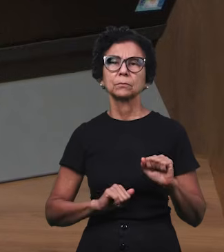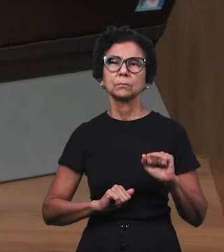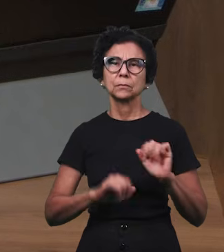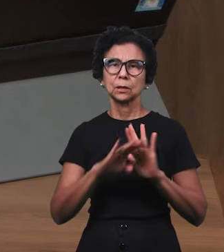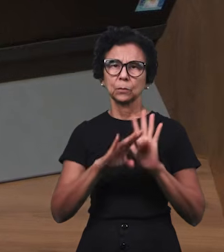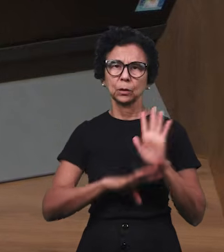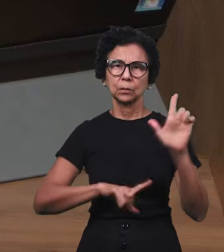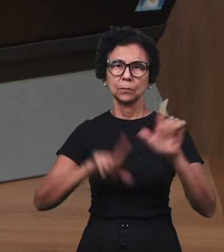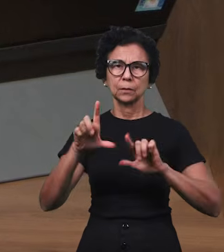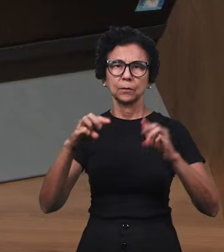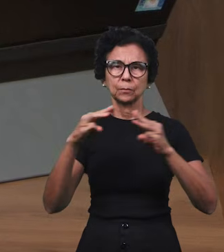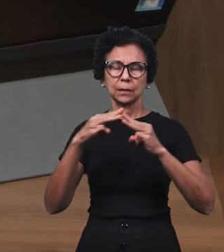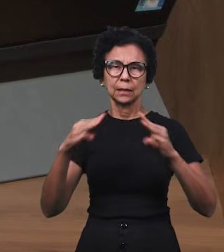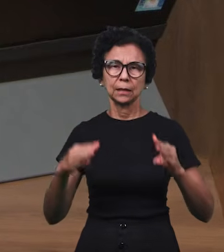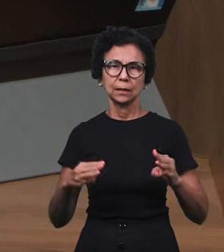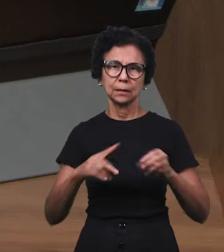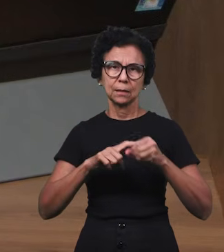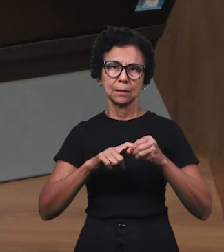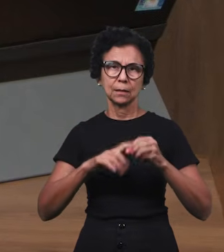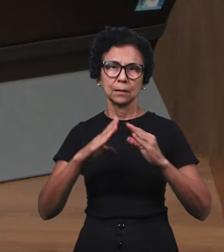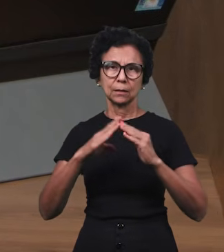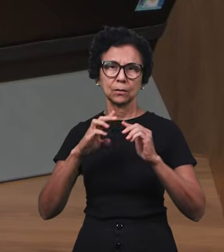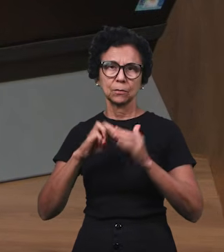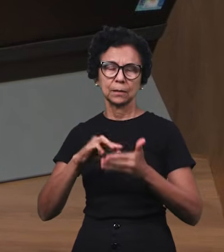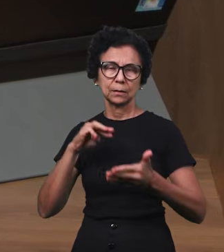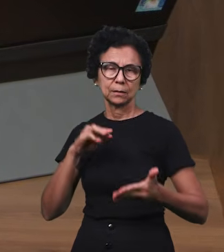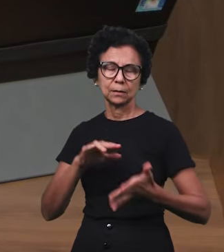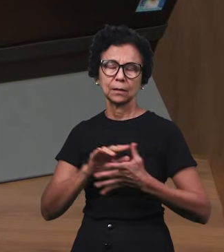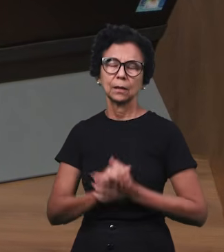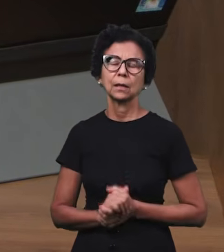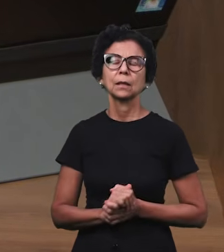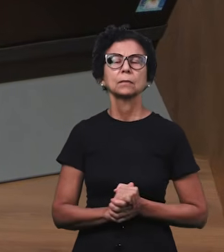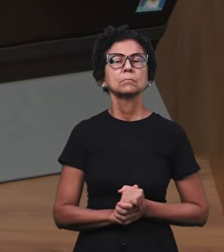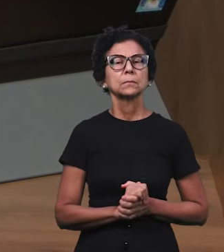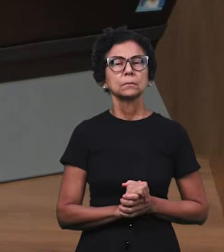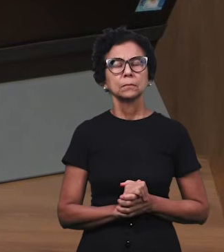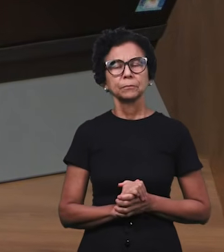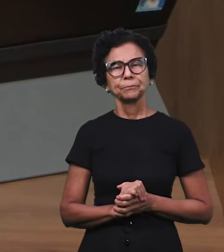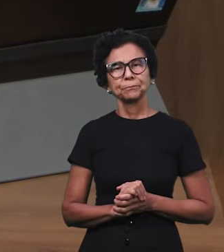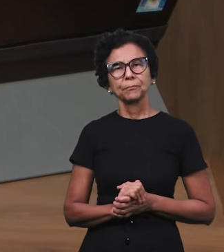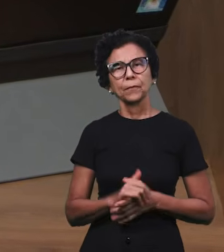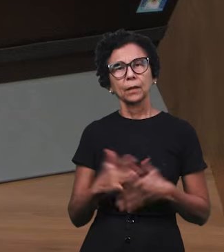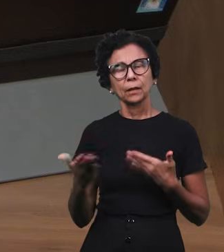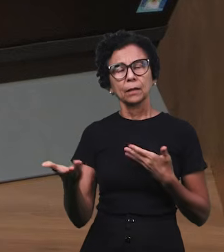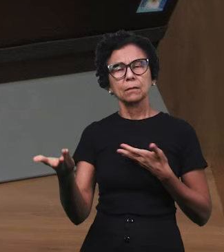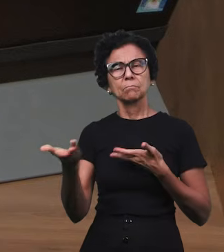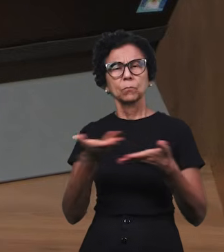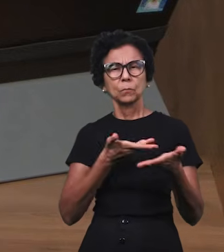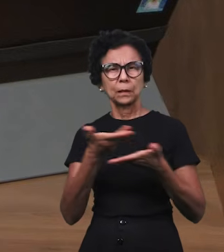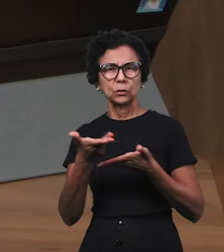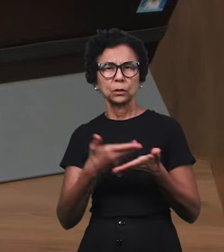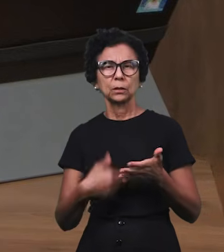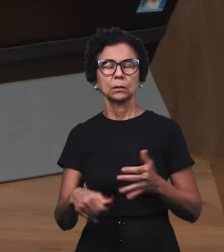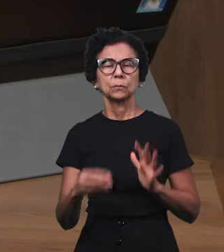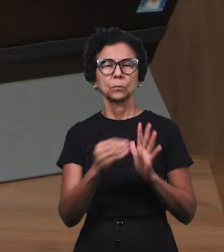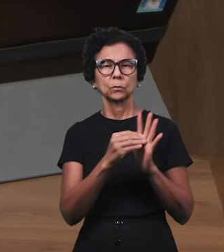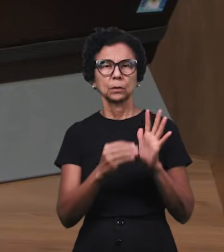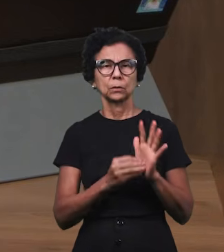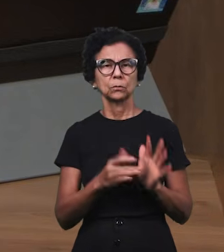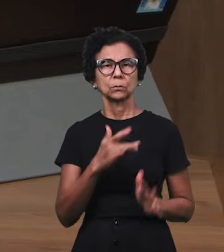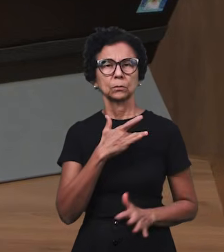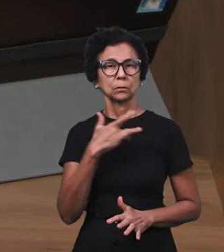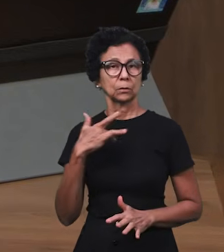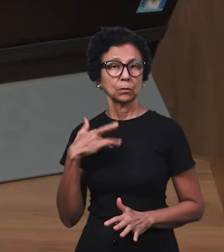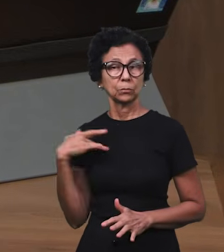emissora oficial da Igreja Cristã Maranata, que semanalmente entra nas suas casas, nos seus dispositivos, para trazer um conteúdo de saúde